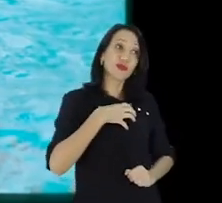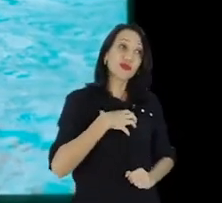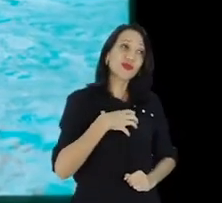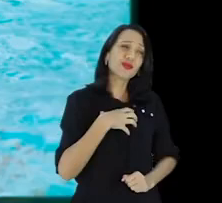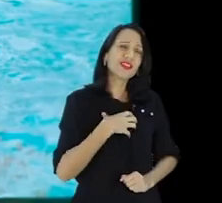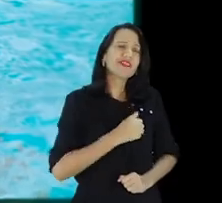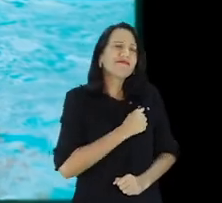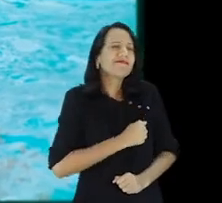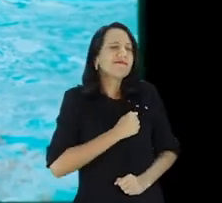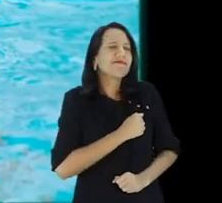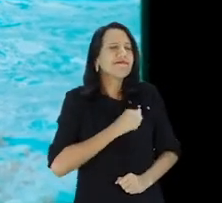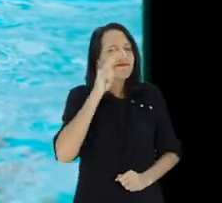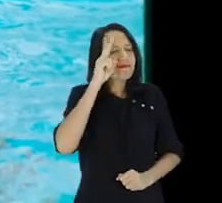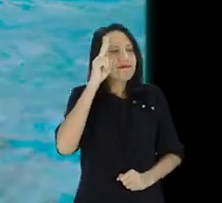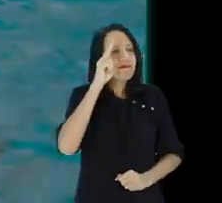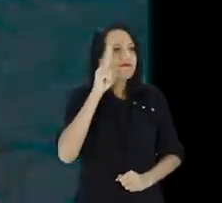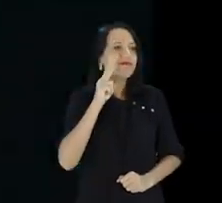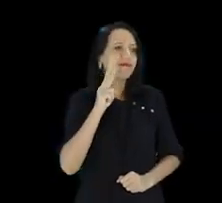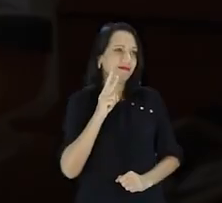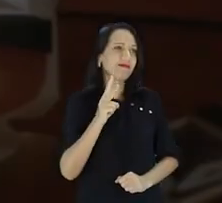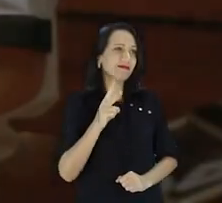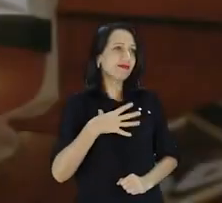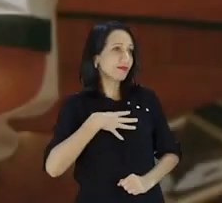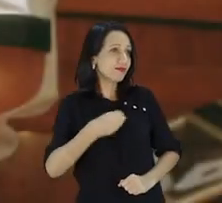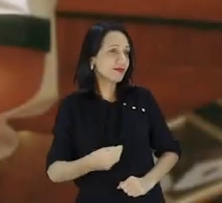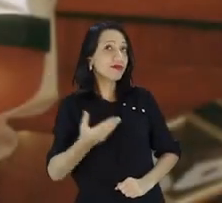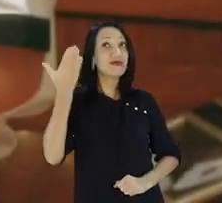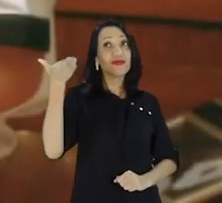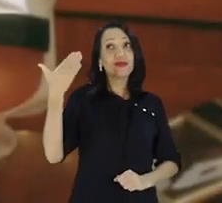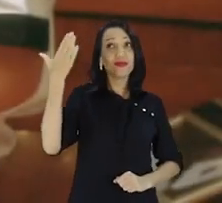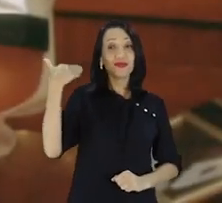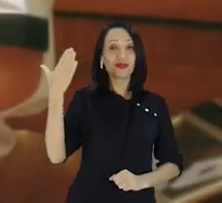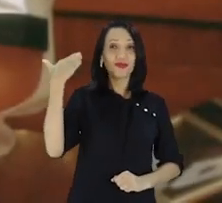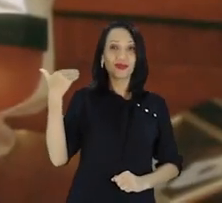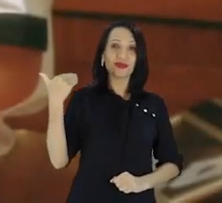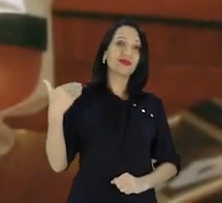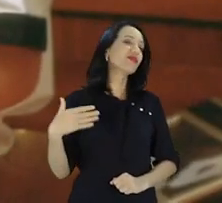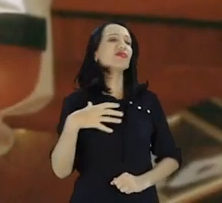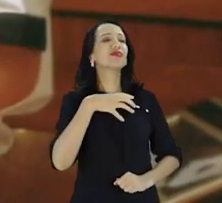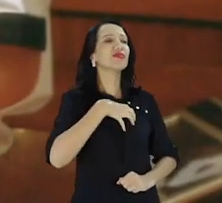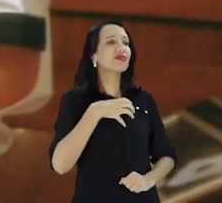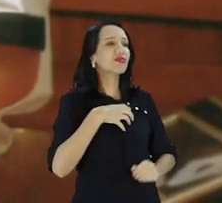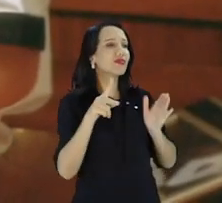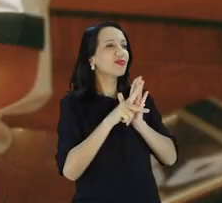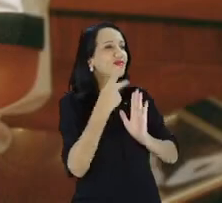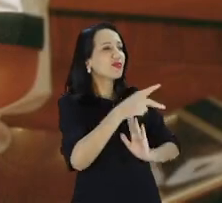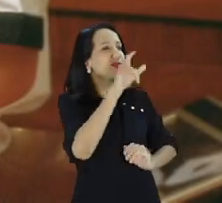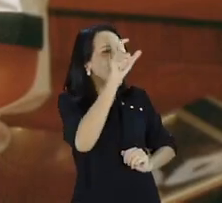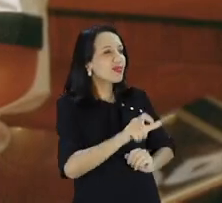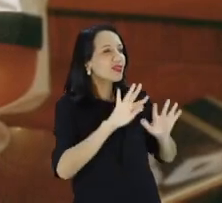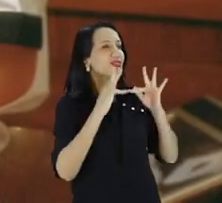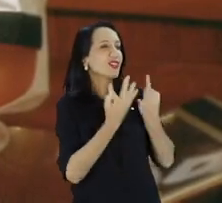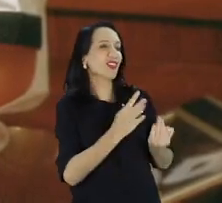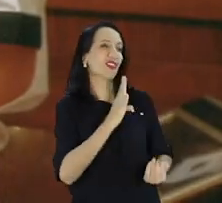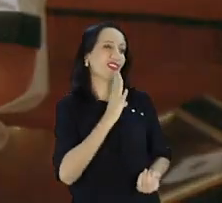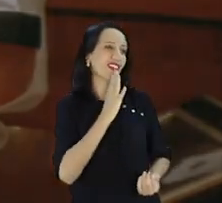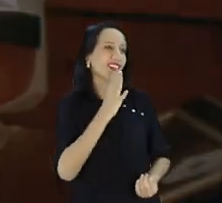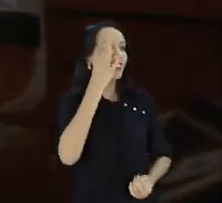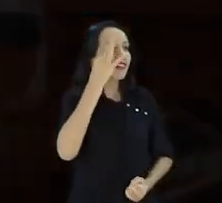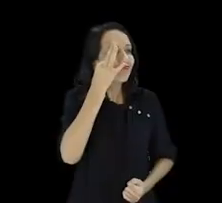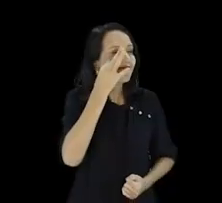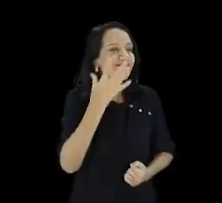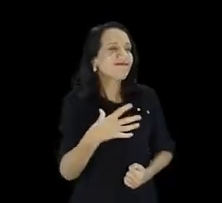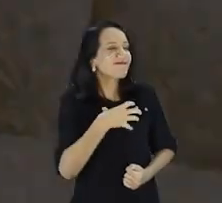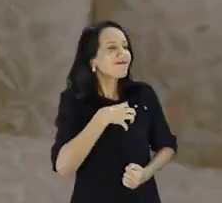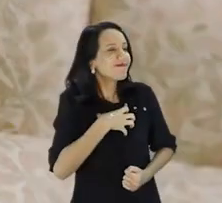eu sinto falta de lembrar dele como ele era de alguma forma acho que esse olhar da família né esse olhar de quem conheceu ele pessoalmente